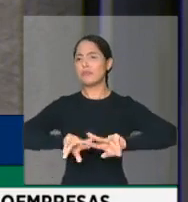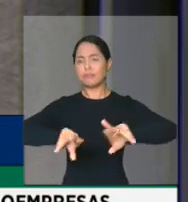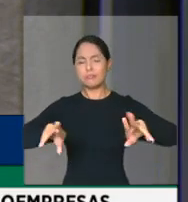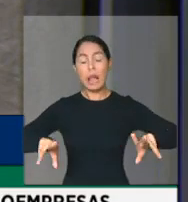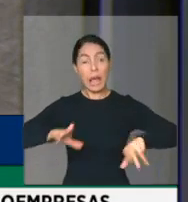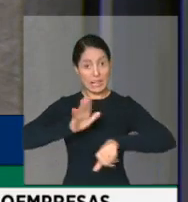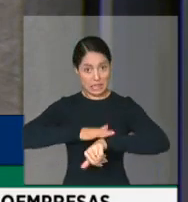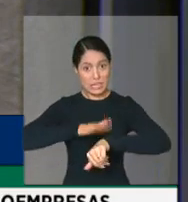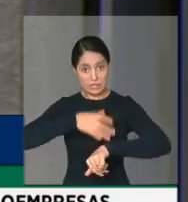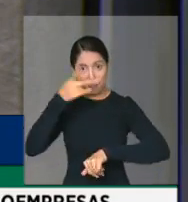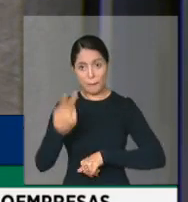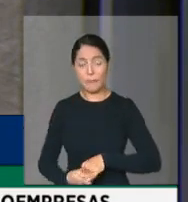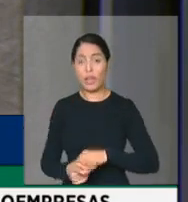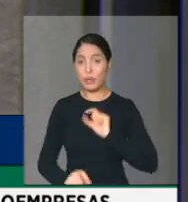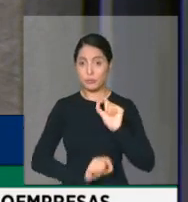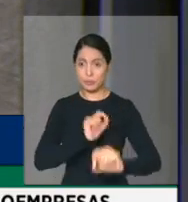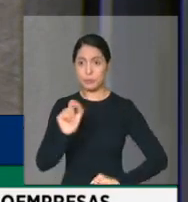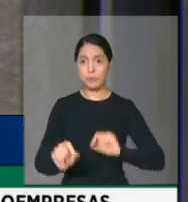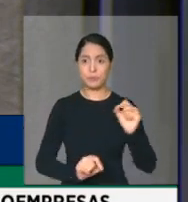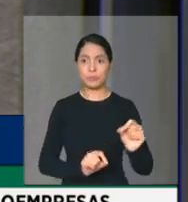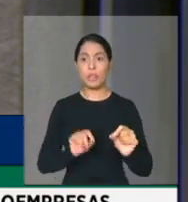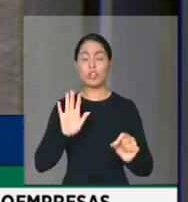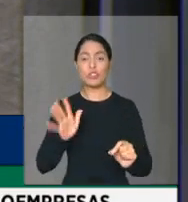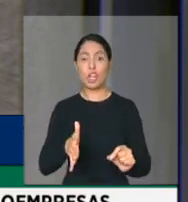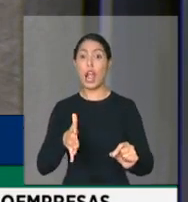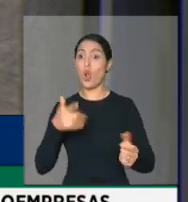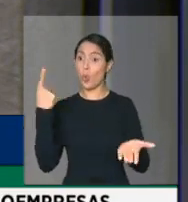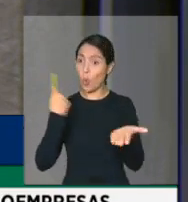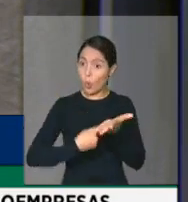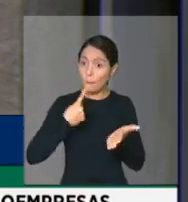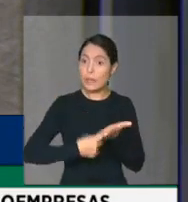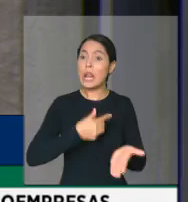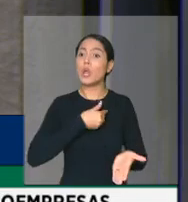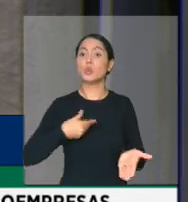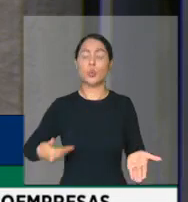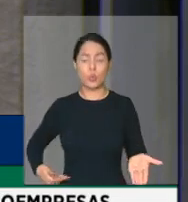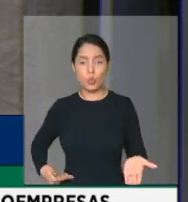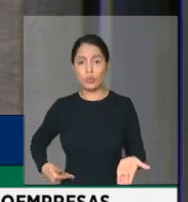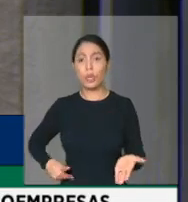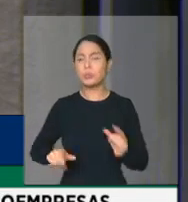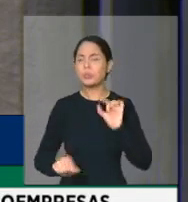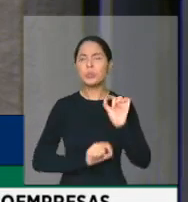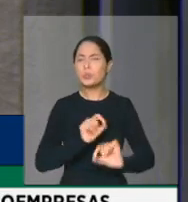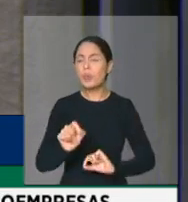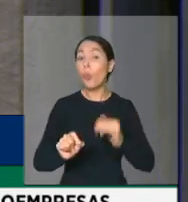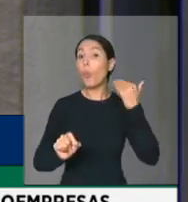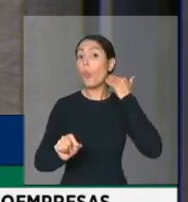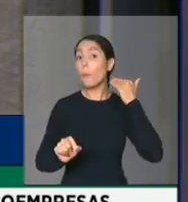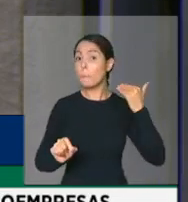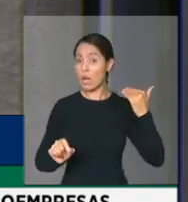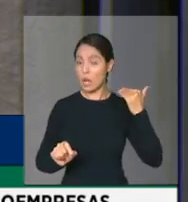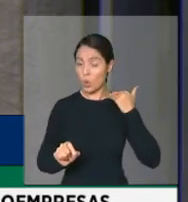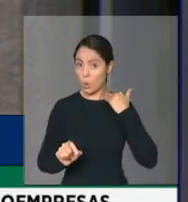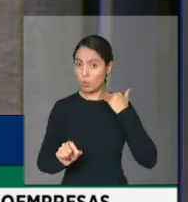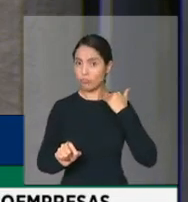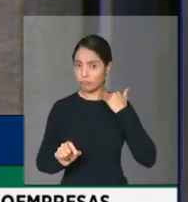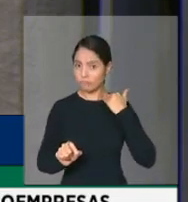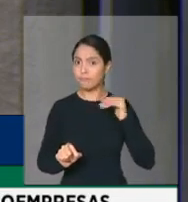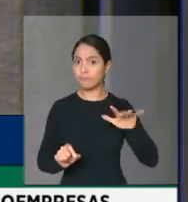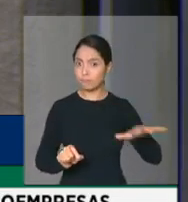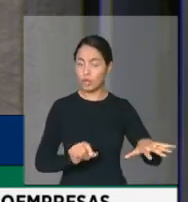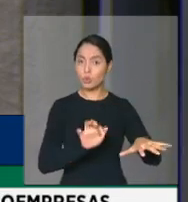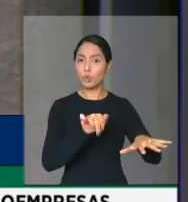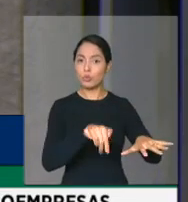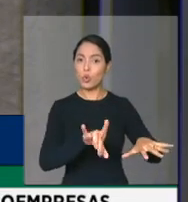estava fechado, inclusive com o governo, para que o banco que gerisse o fundo garantidor, eu vou explicar o